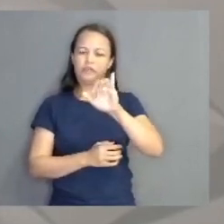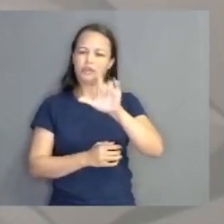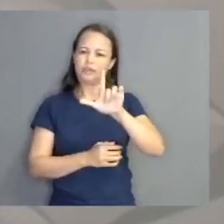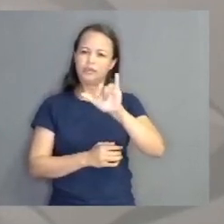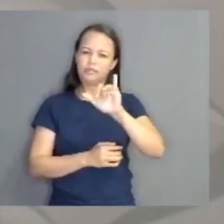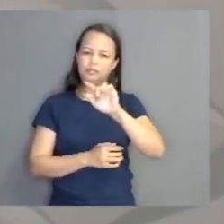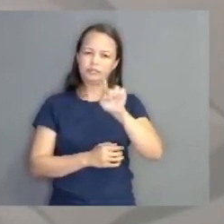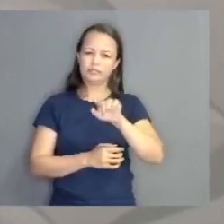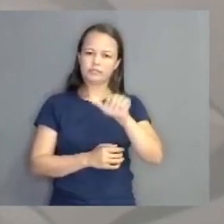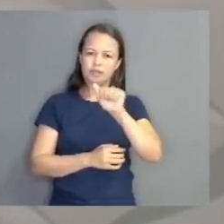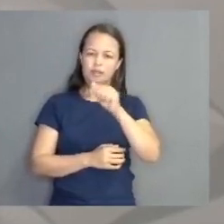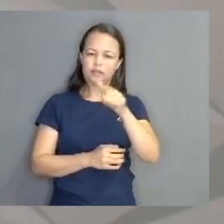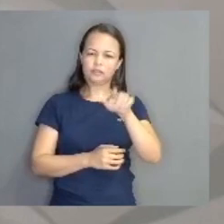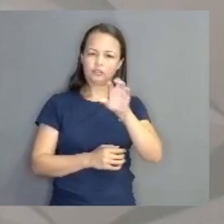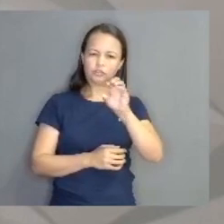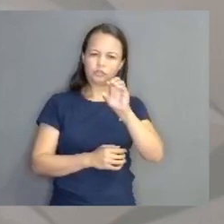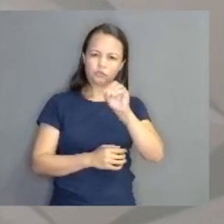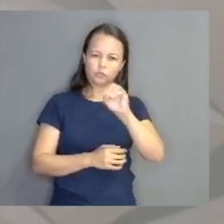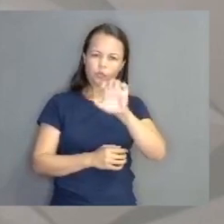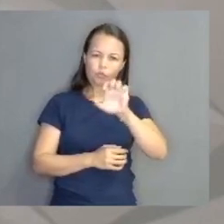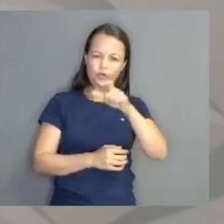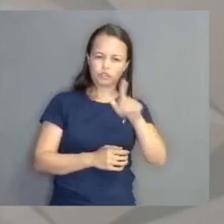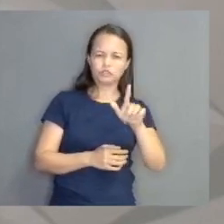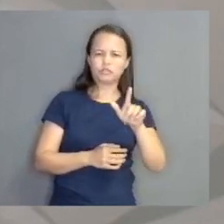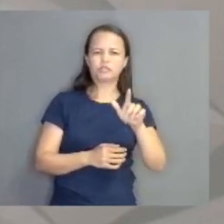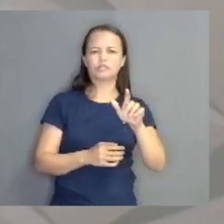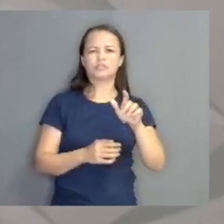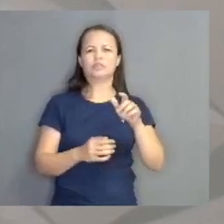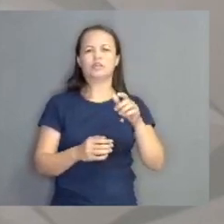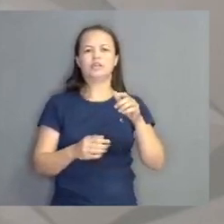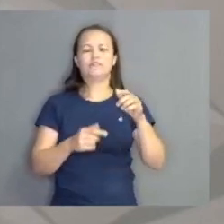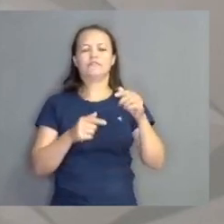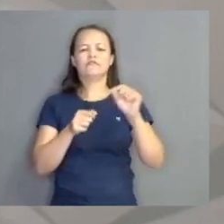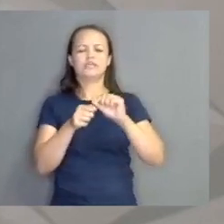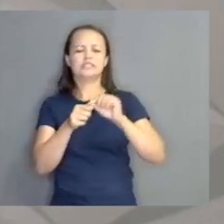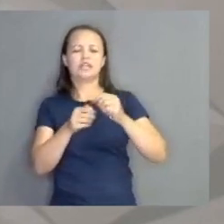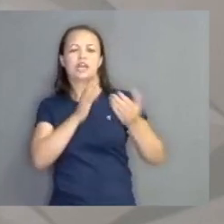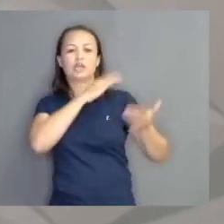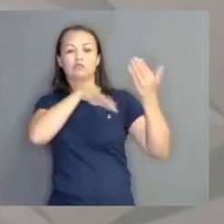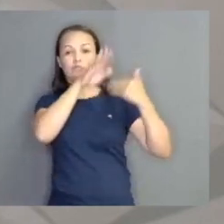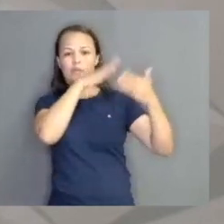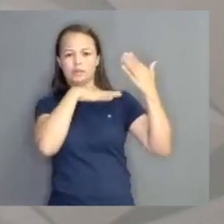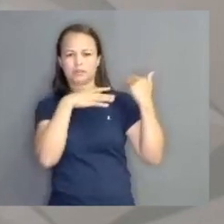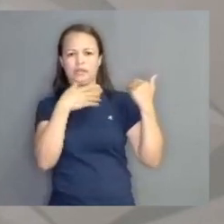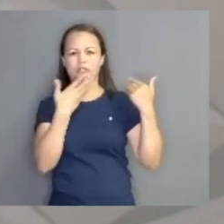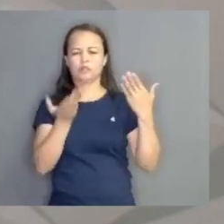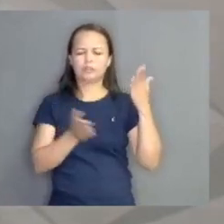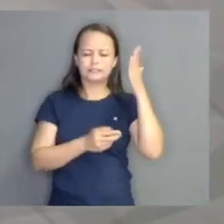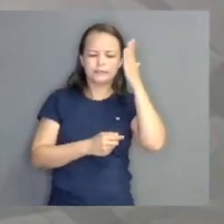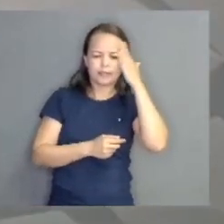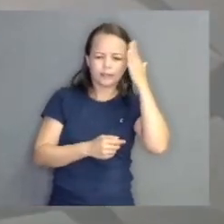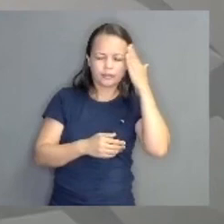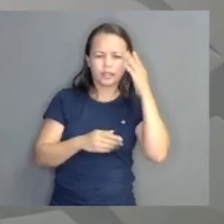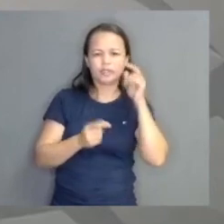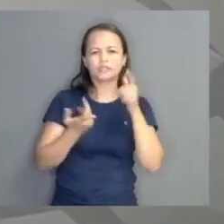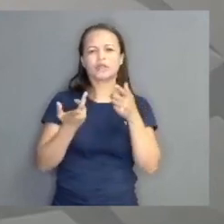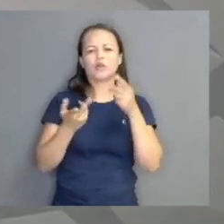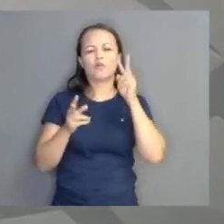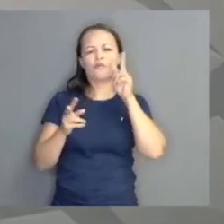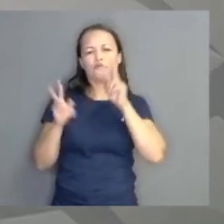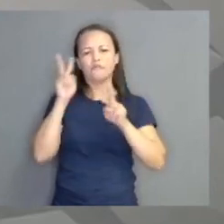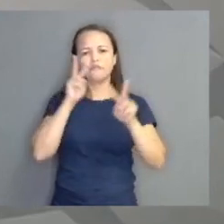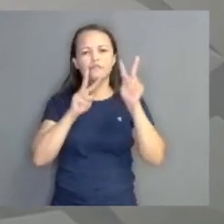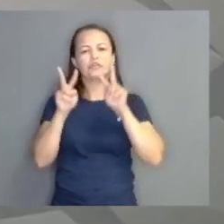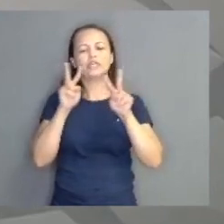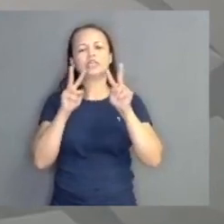também tentando entender o porquê das ações. Vimos, até o momento, que o homem ele é agente